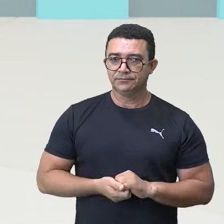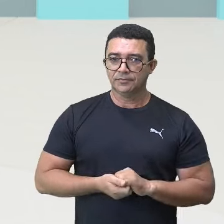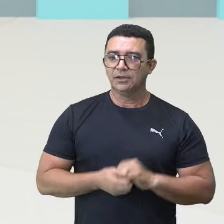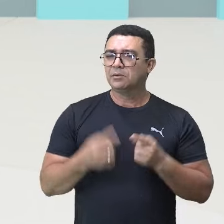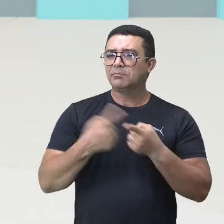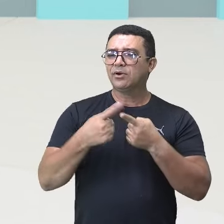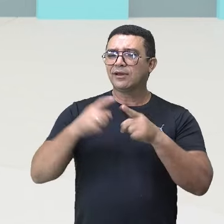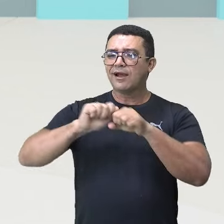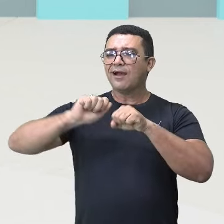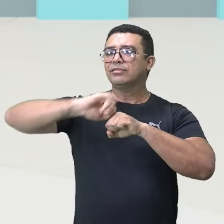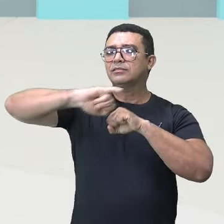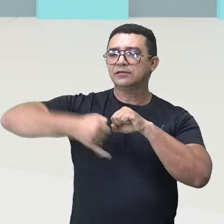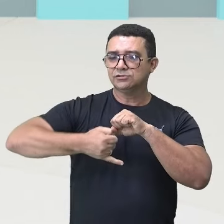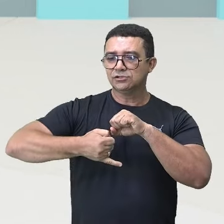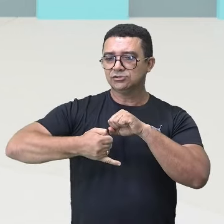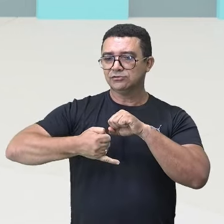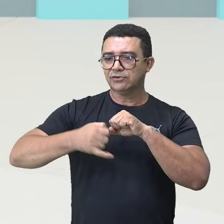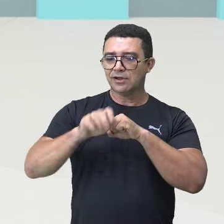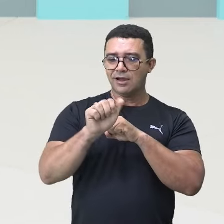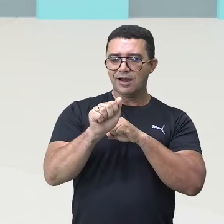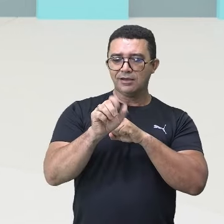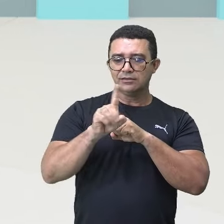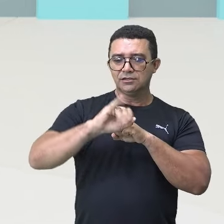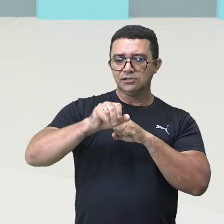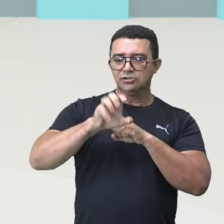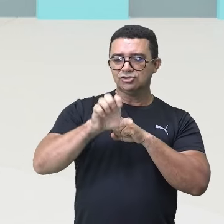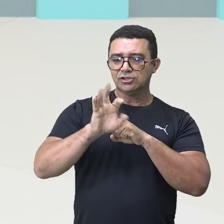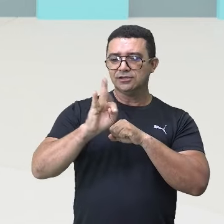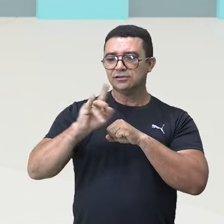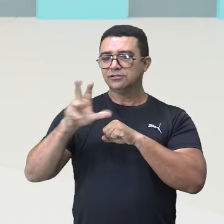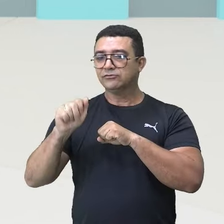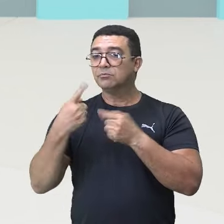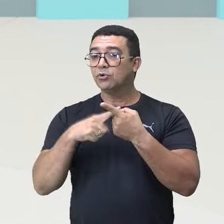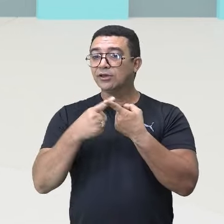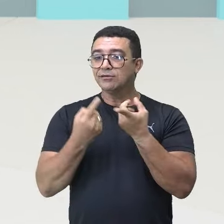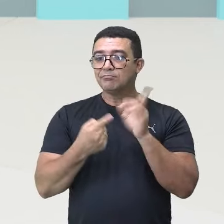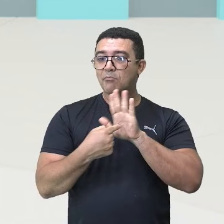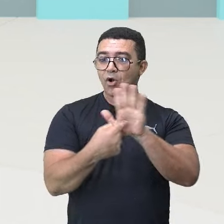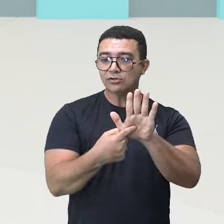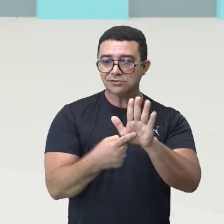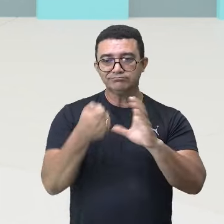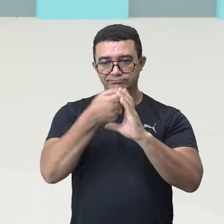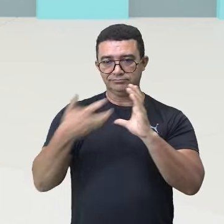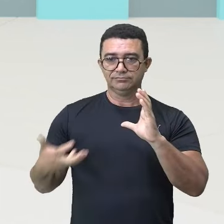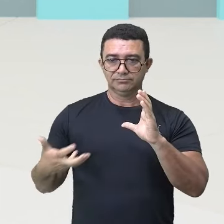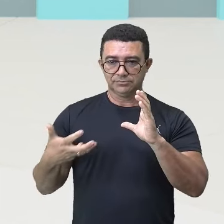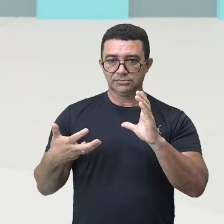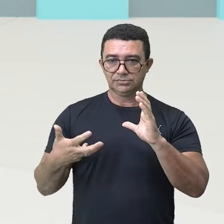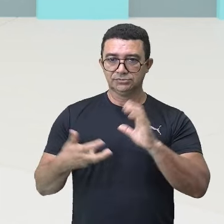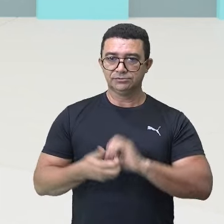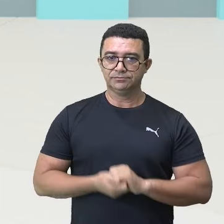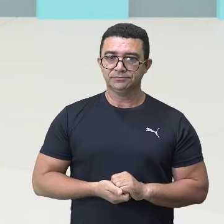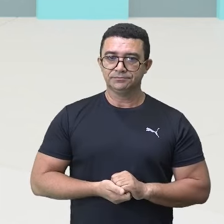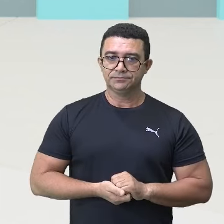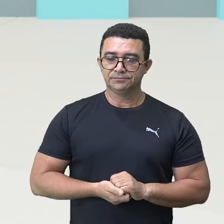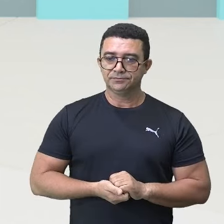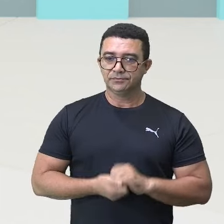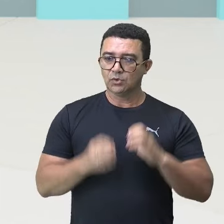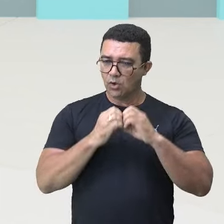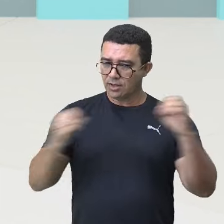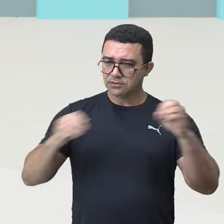adjetiva porque vai o quê gente caracterizar Ok então por isso oração subordinada